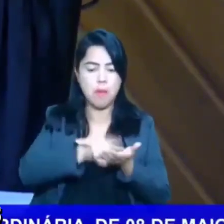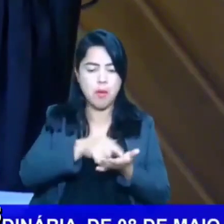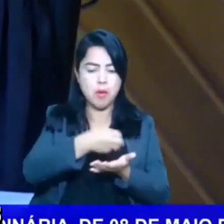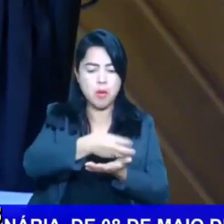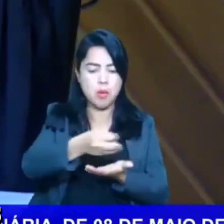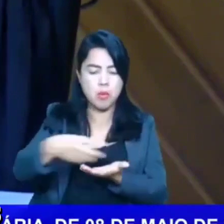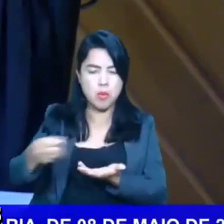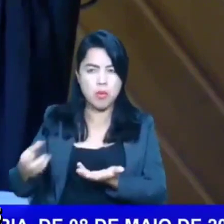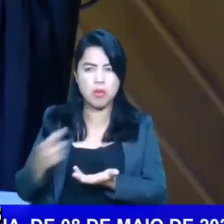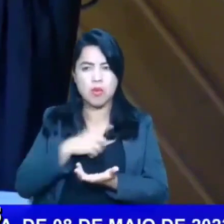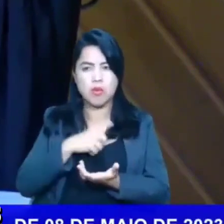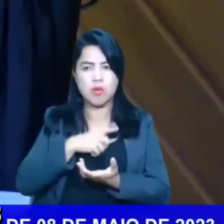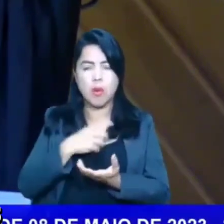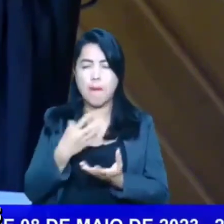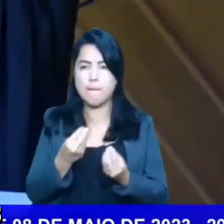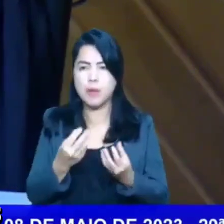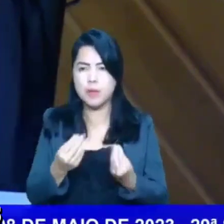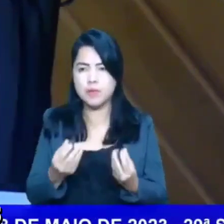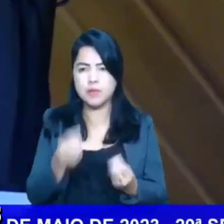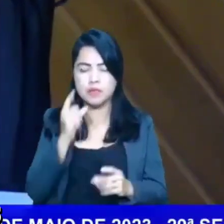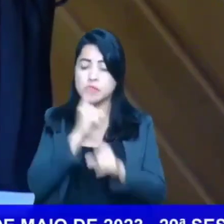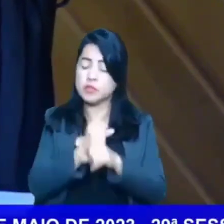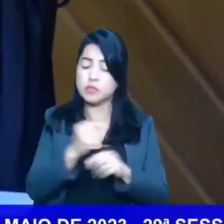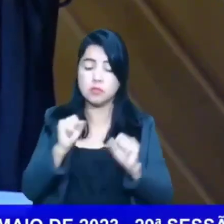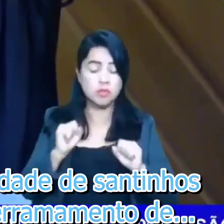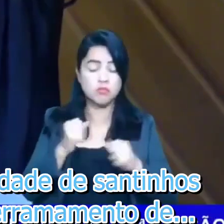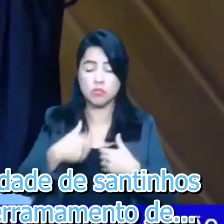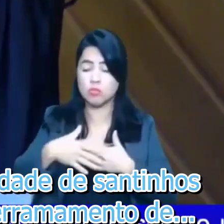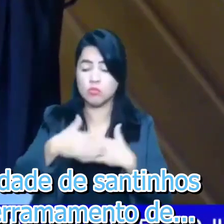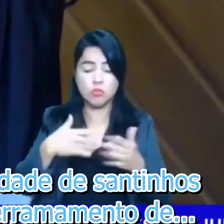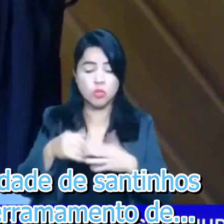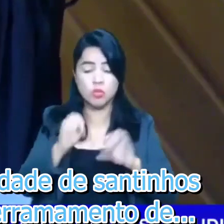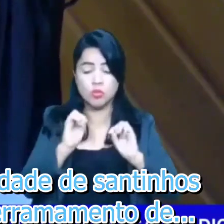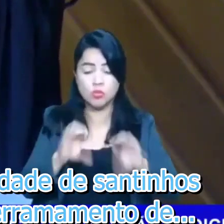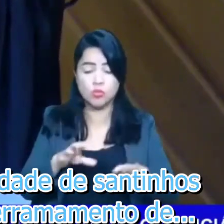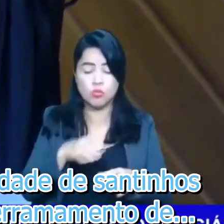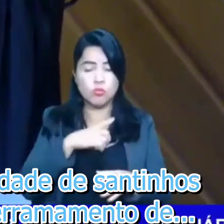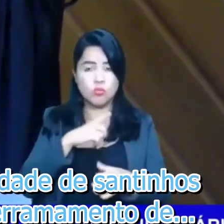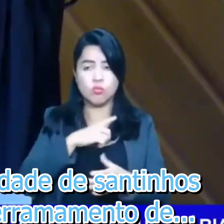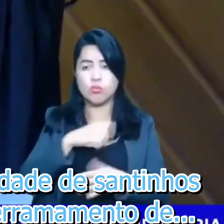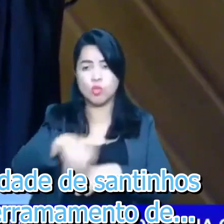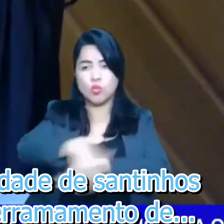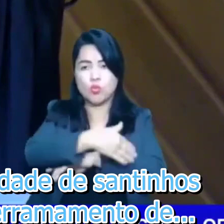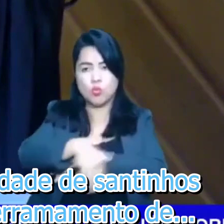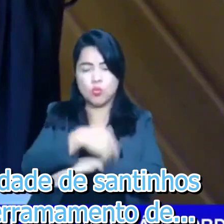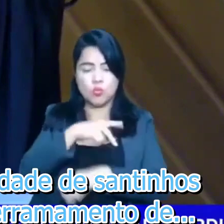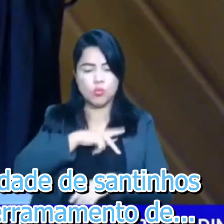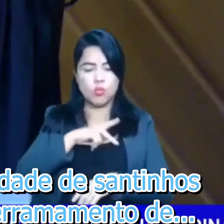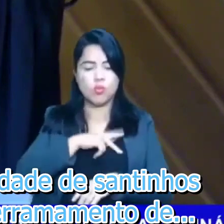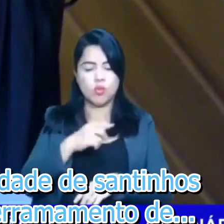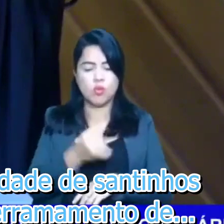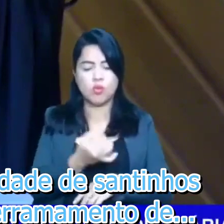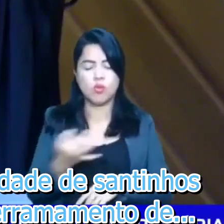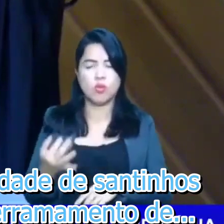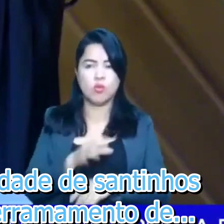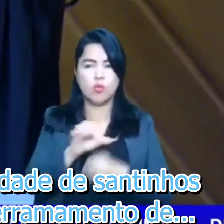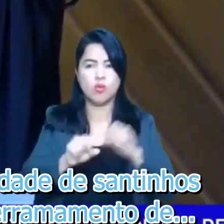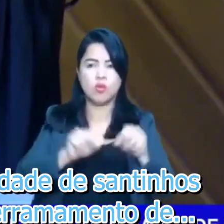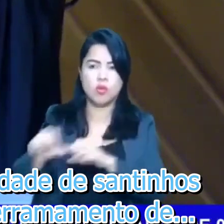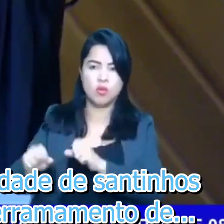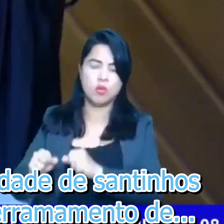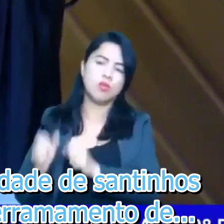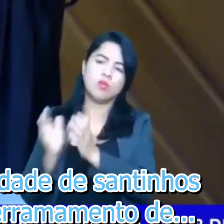vultuoso, bastando que os santinhos sejam encontrados jogados em vias públicas próximo aos locais de votação, a quantidade de santinhos coletados pela